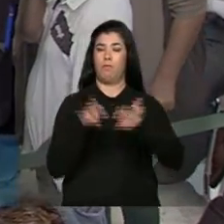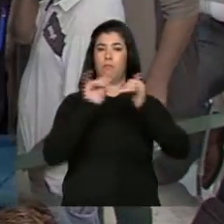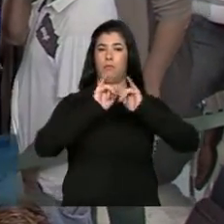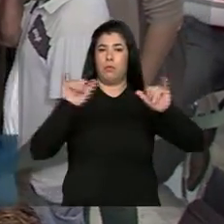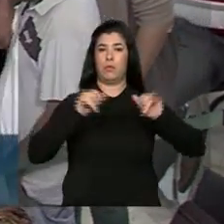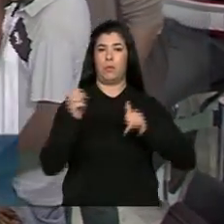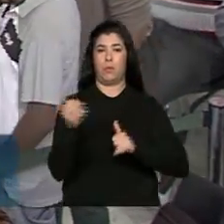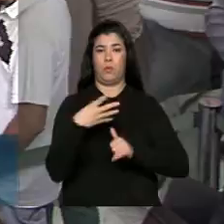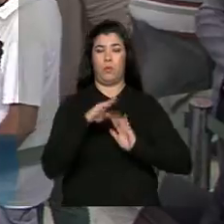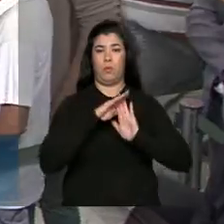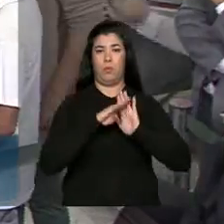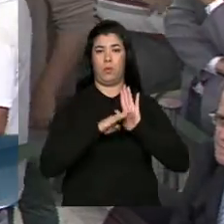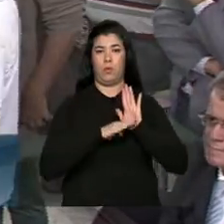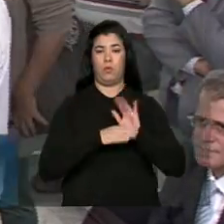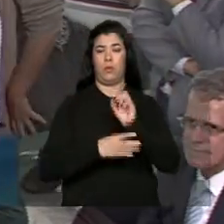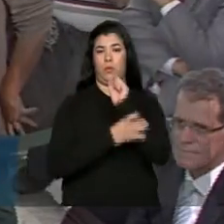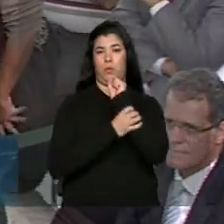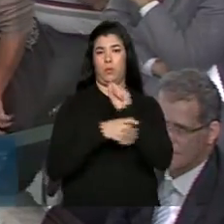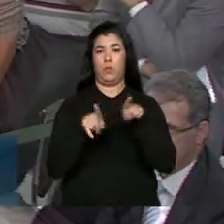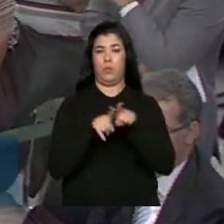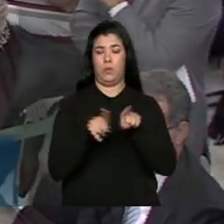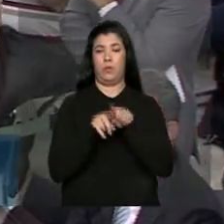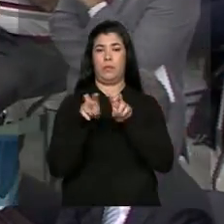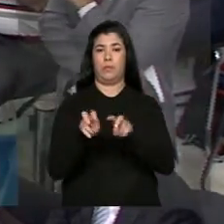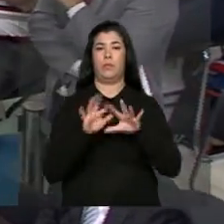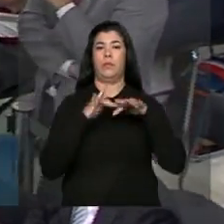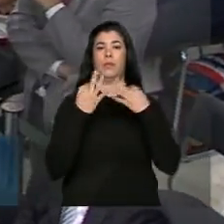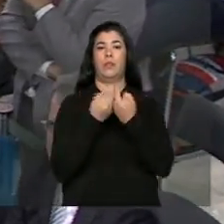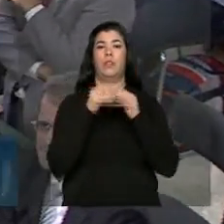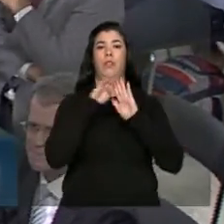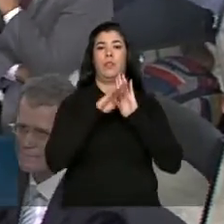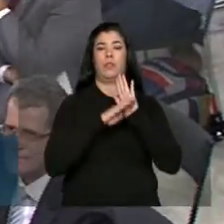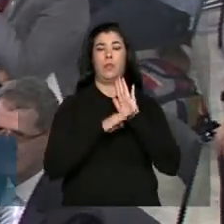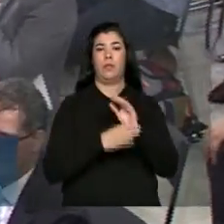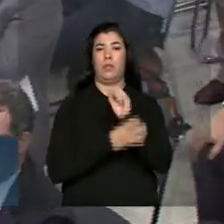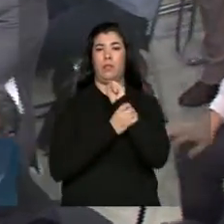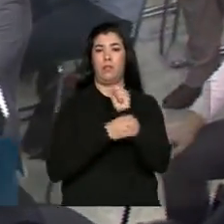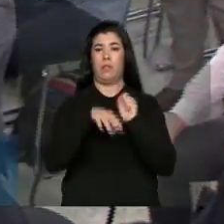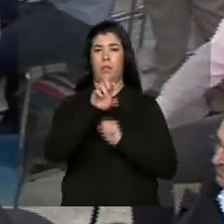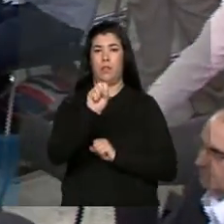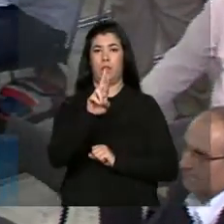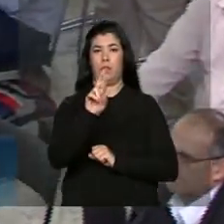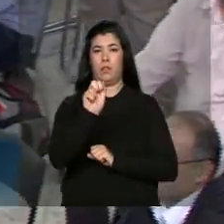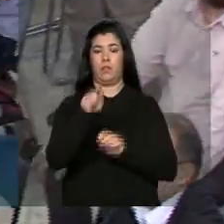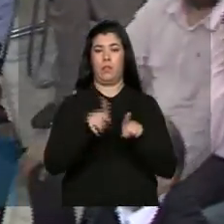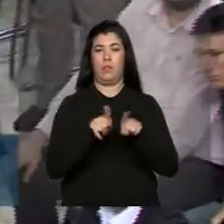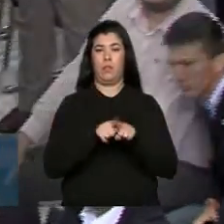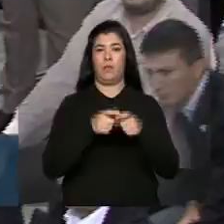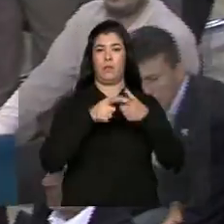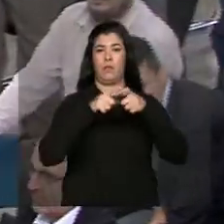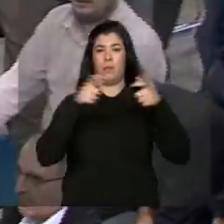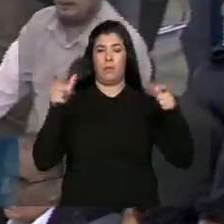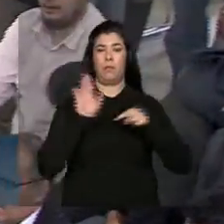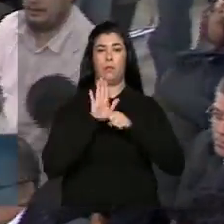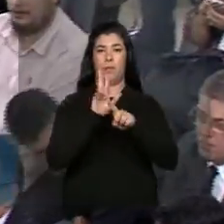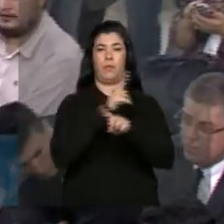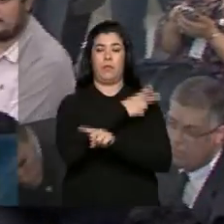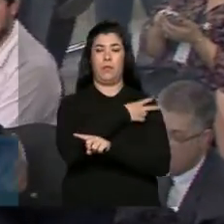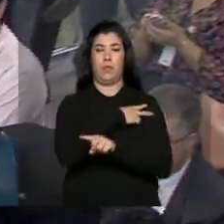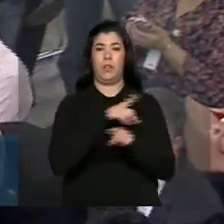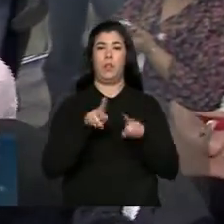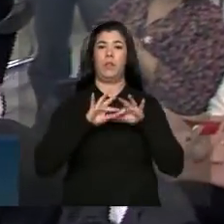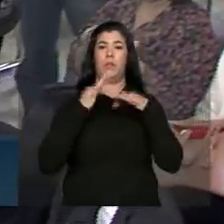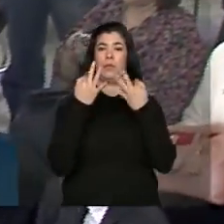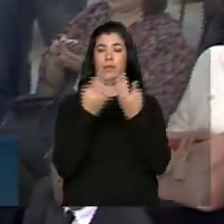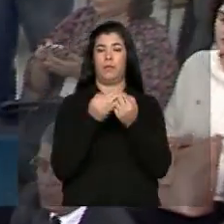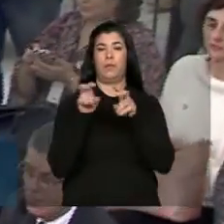novos critérios dos seguros da agricultura familiar e do programa Garantia Safra e a ampliação da assistência técnica para as famílias